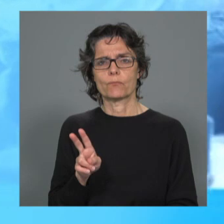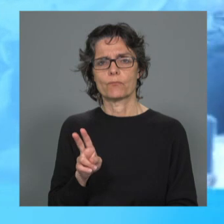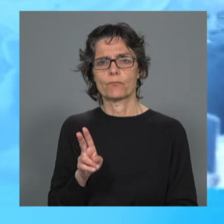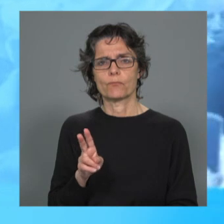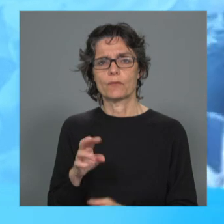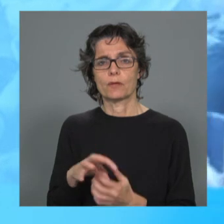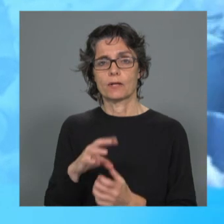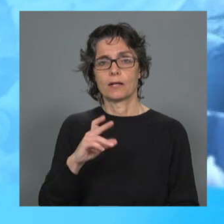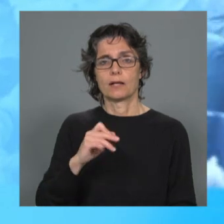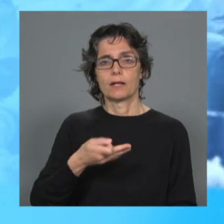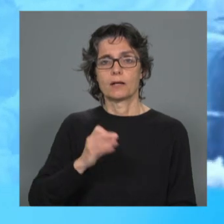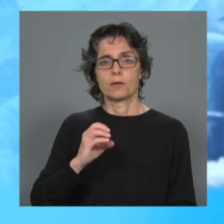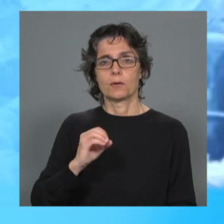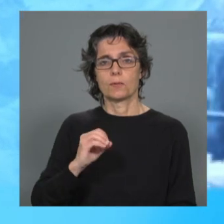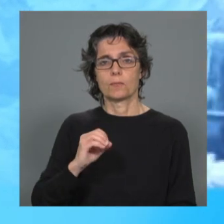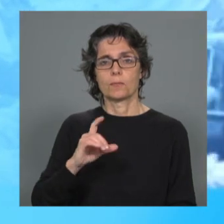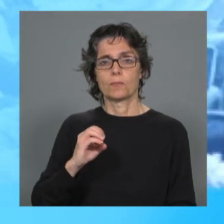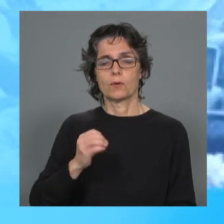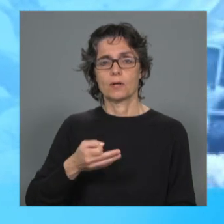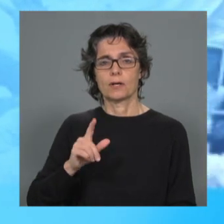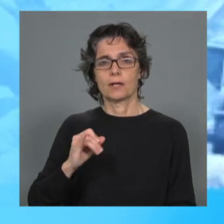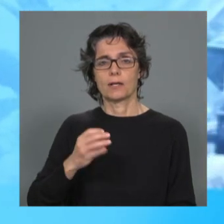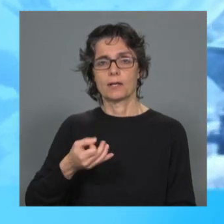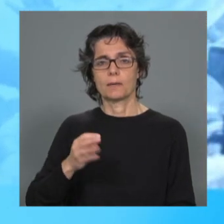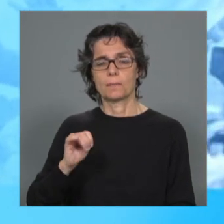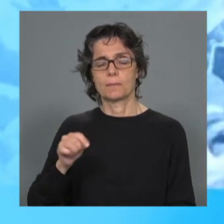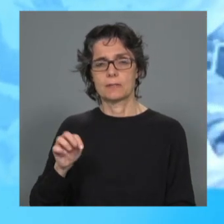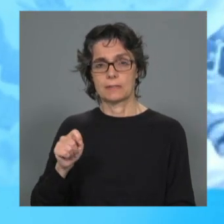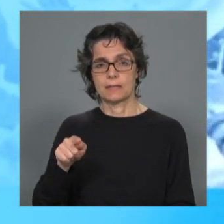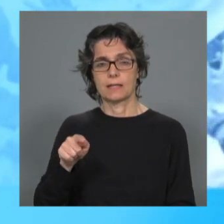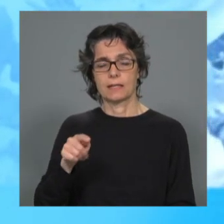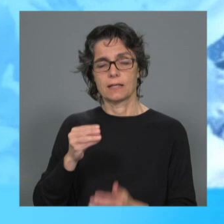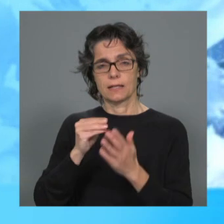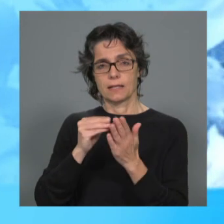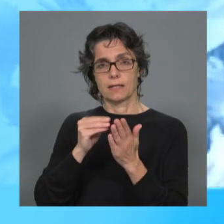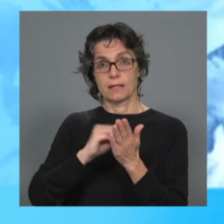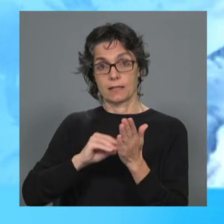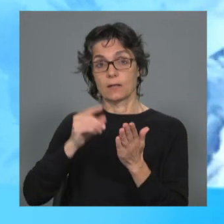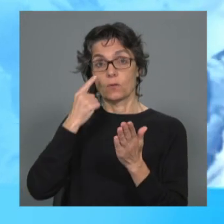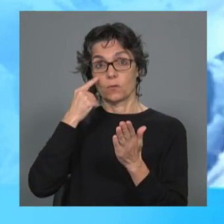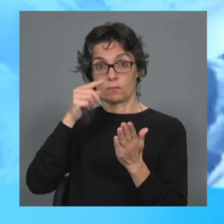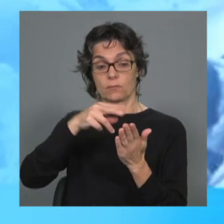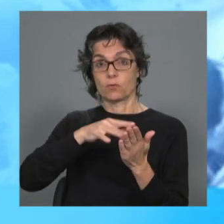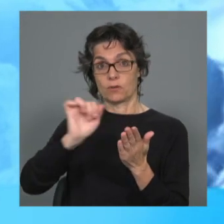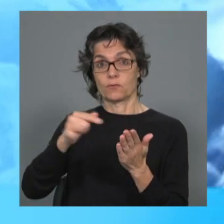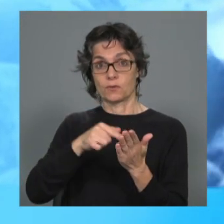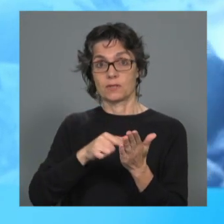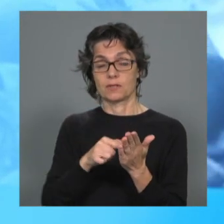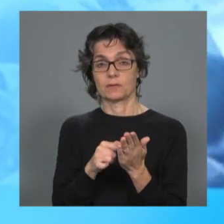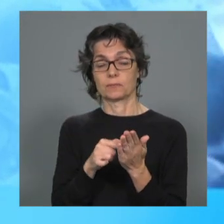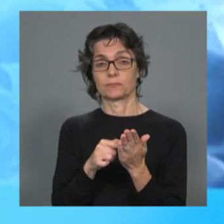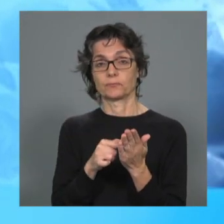precisamente. E voltamos a este autor, que o Padre João apresenta neste livro, A Páscoa do Discípulo Amado. E